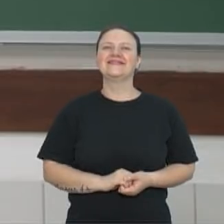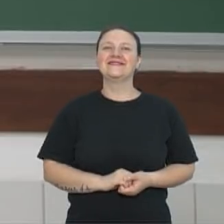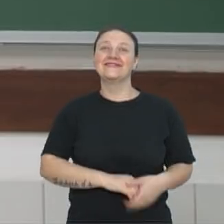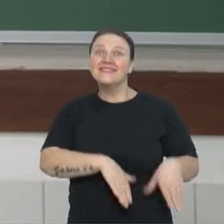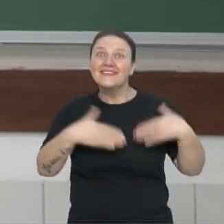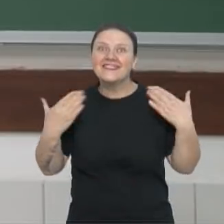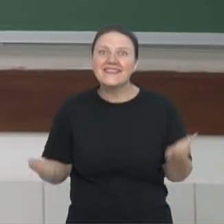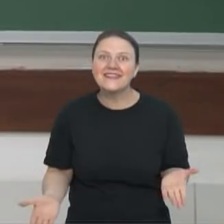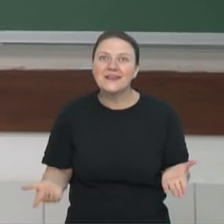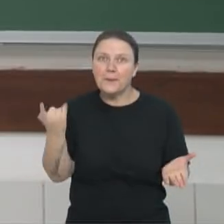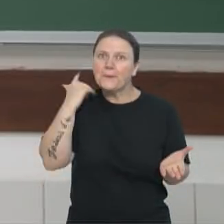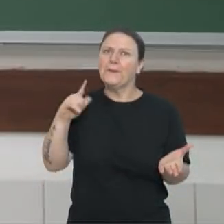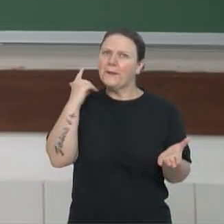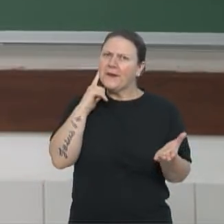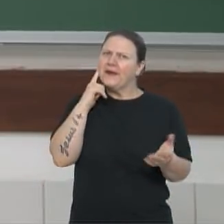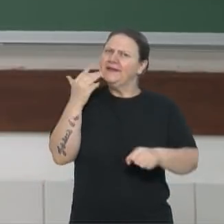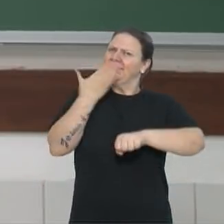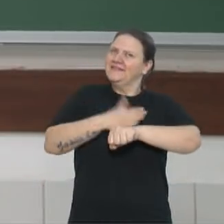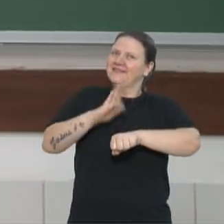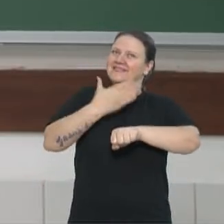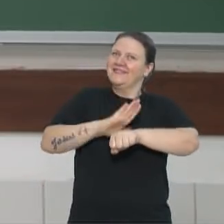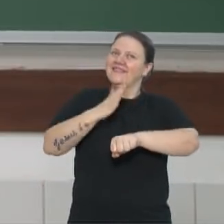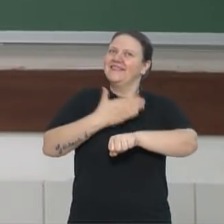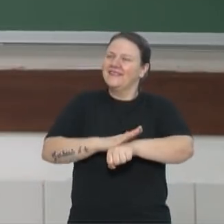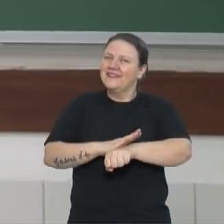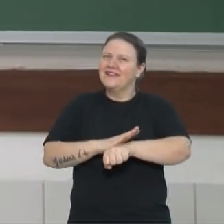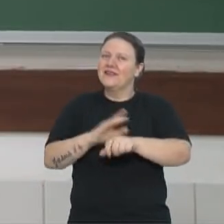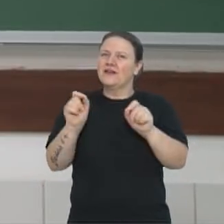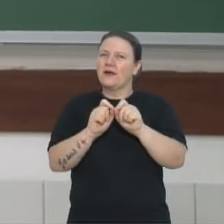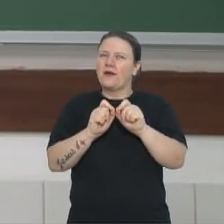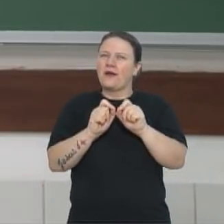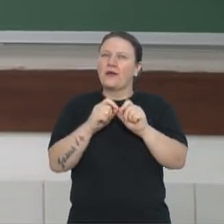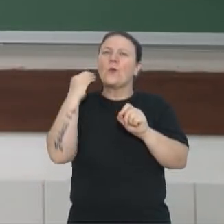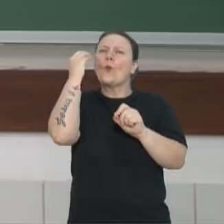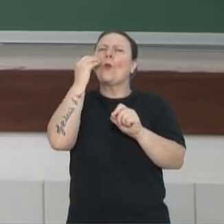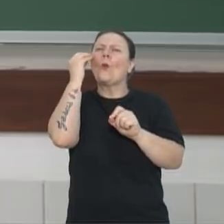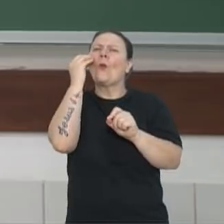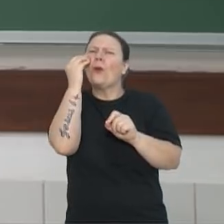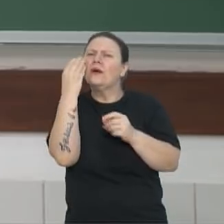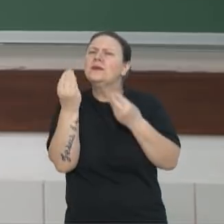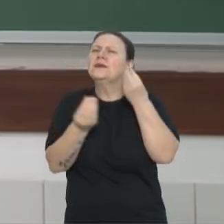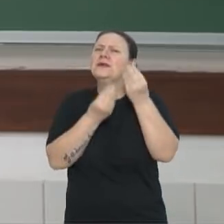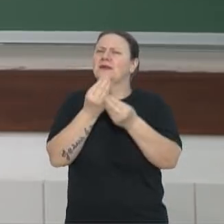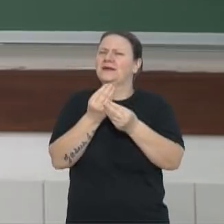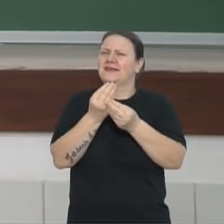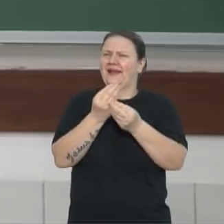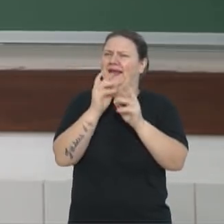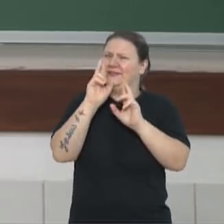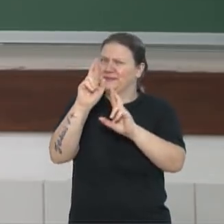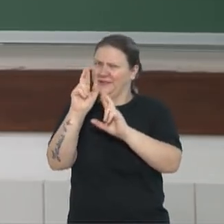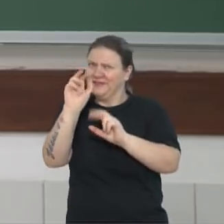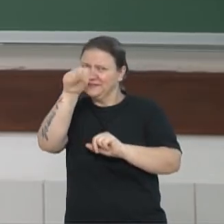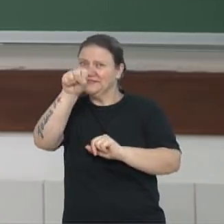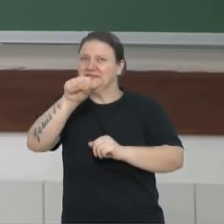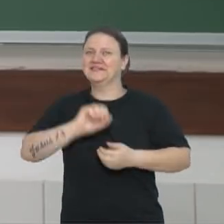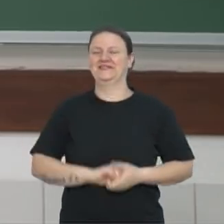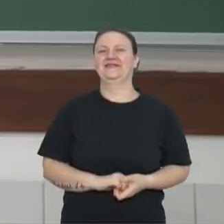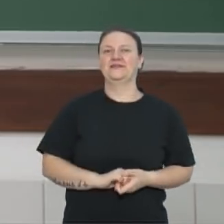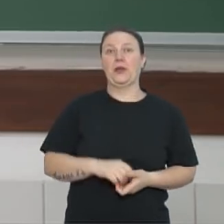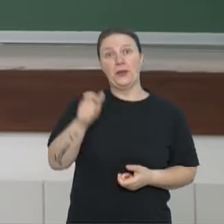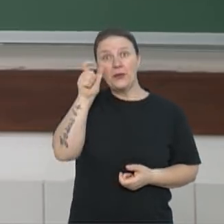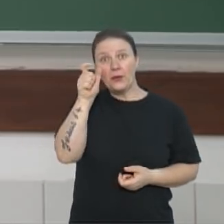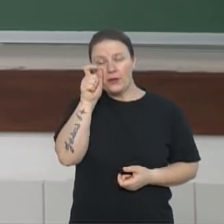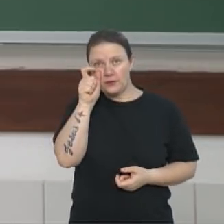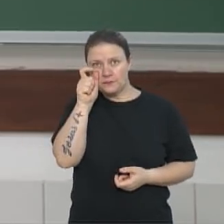E aí, gente, conseguiram treinar? Fizeram aí a experiência? Tomara que sim. Olha só, deixa eu